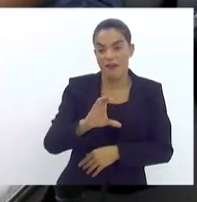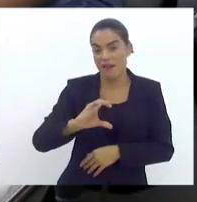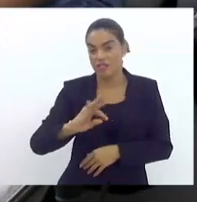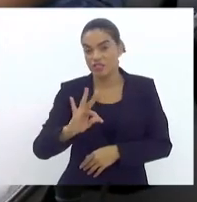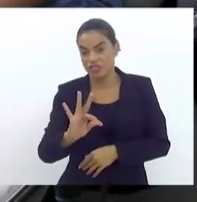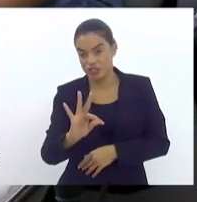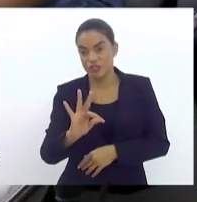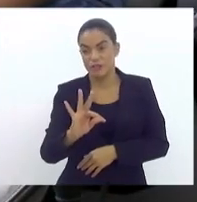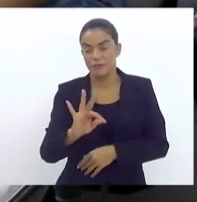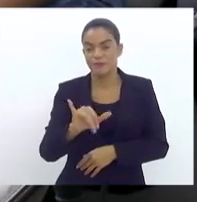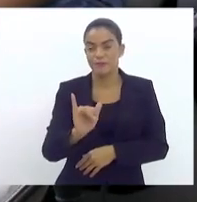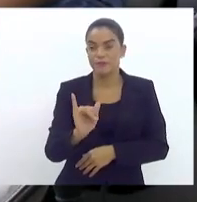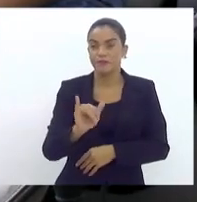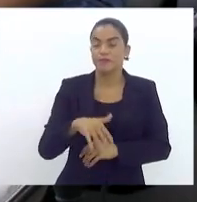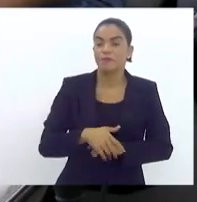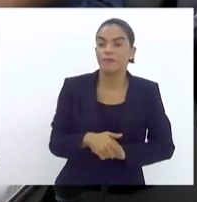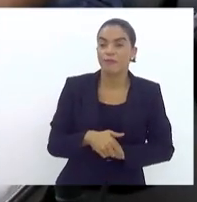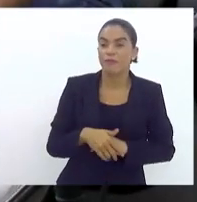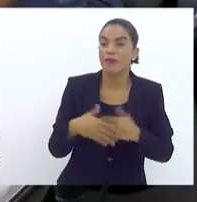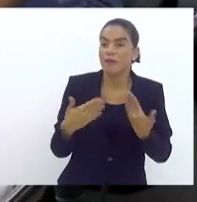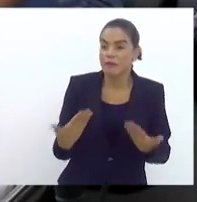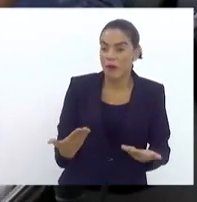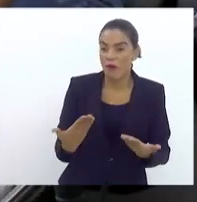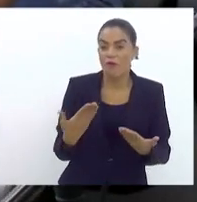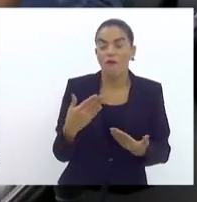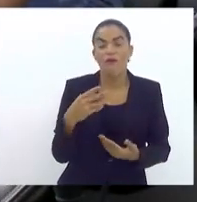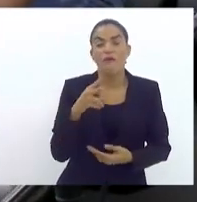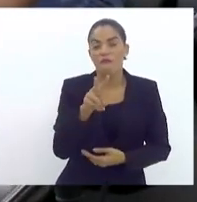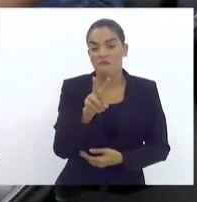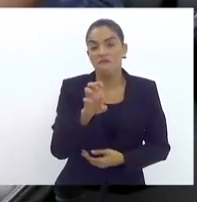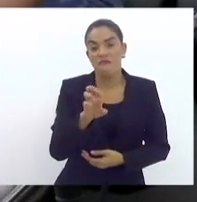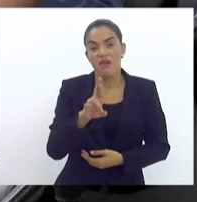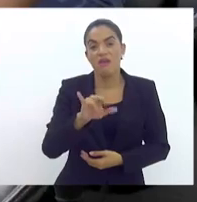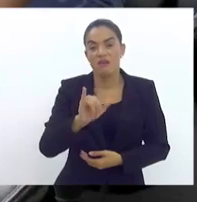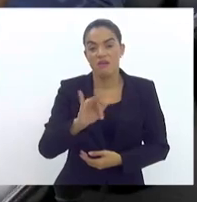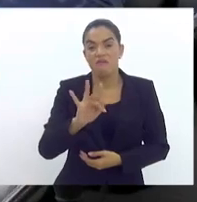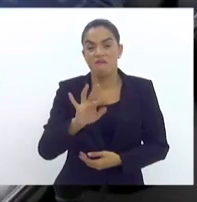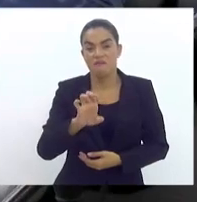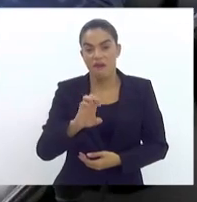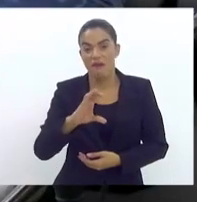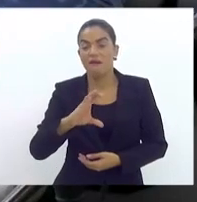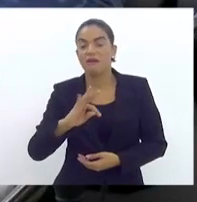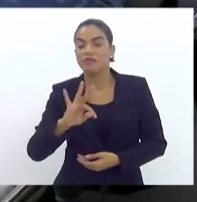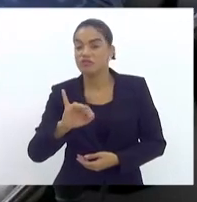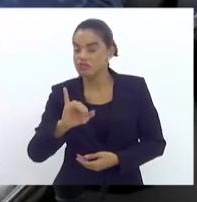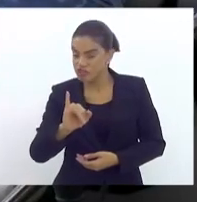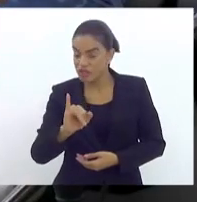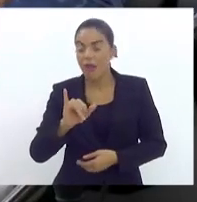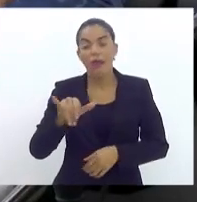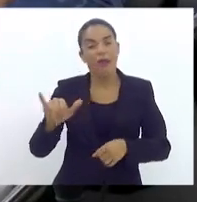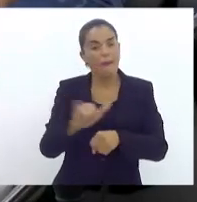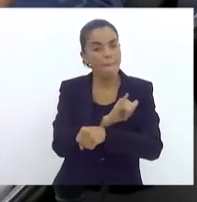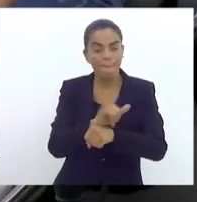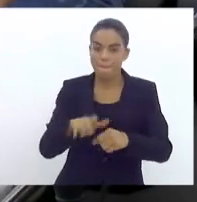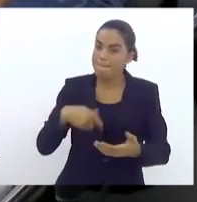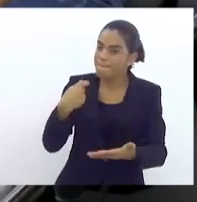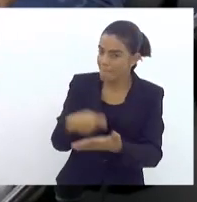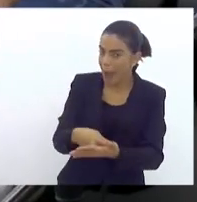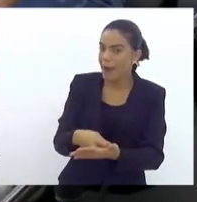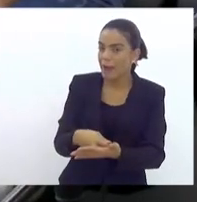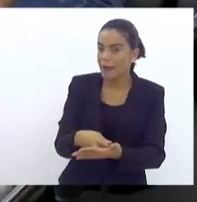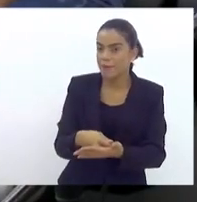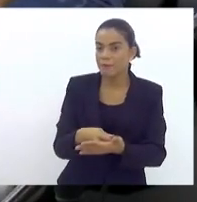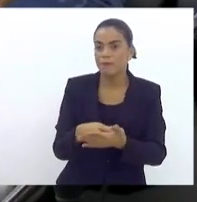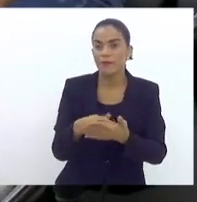sou funcionária verify Tá mas a plataforma veriffect basicamente é uma ferramenta online paga né você